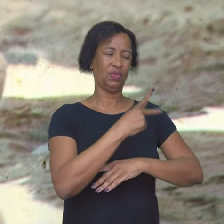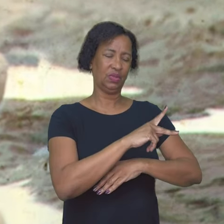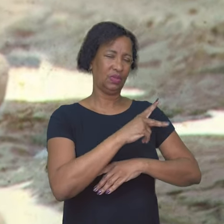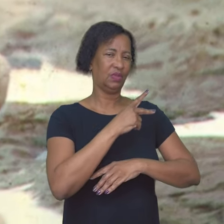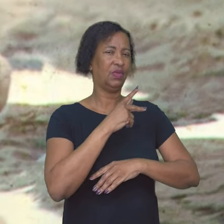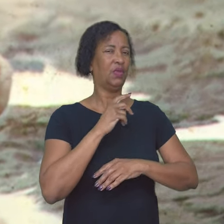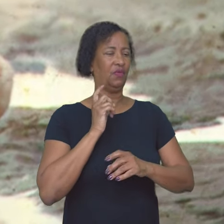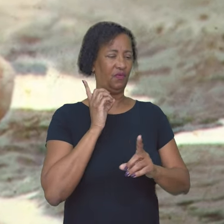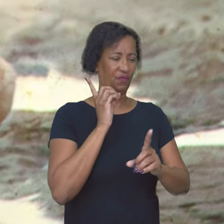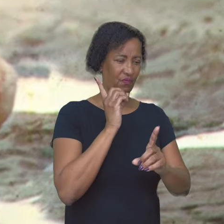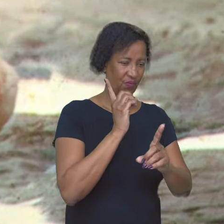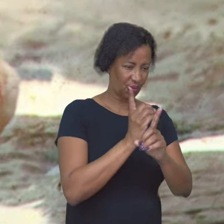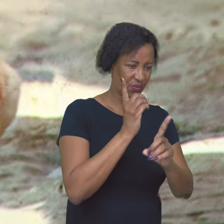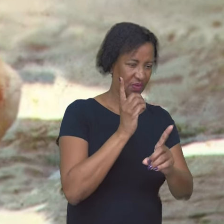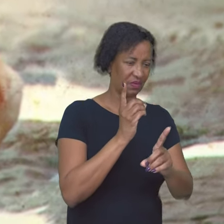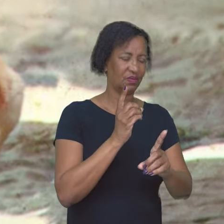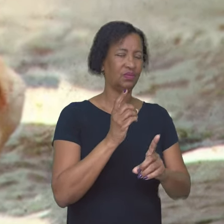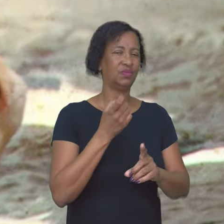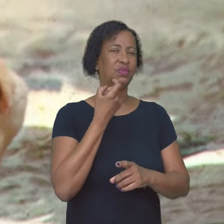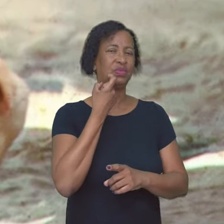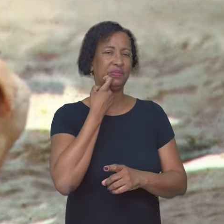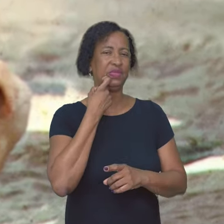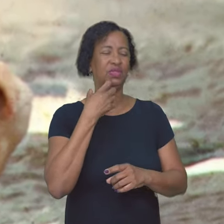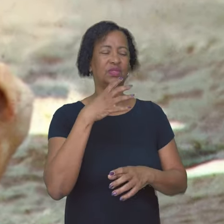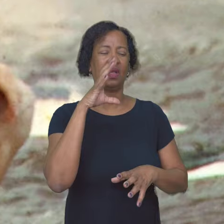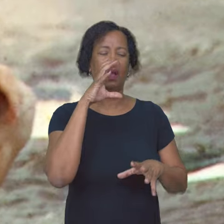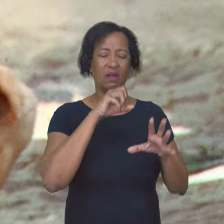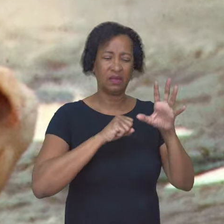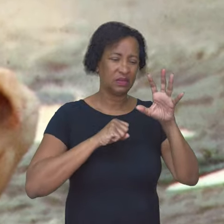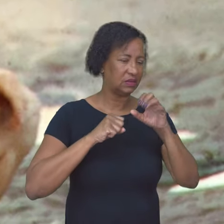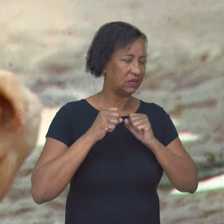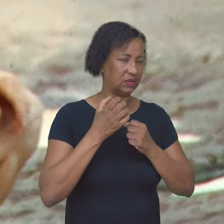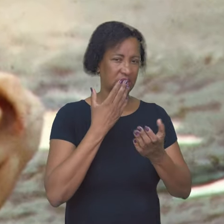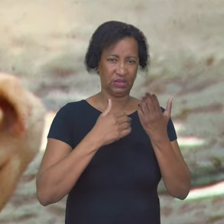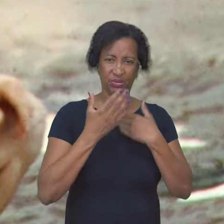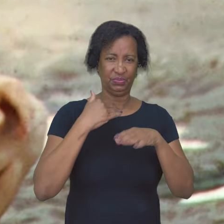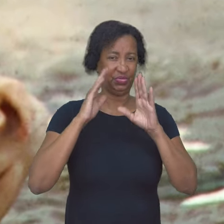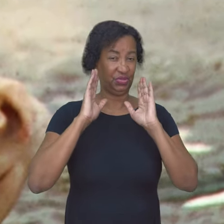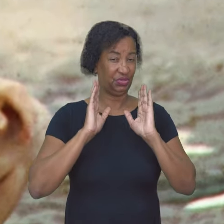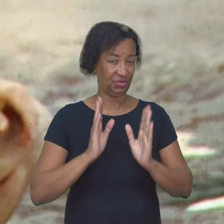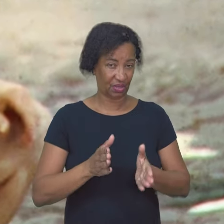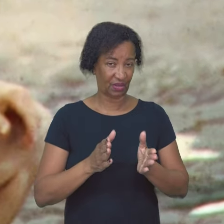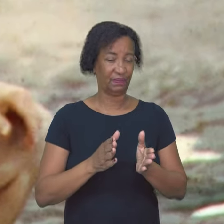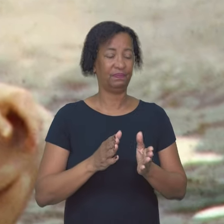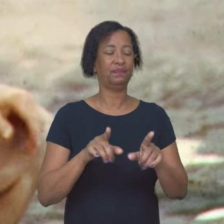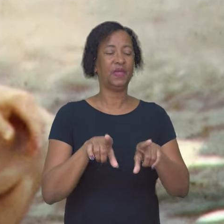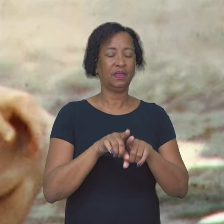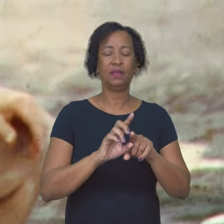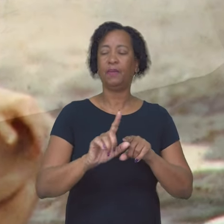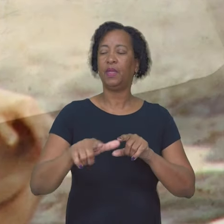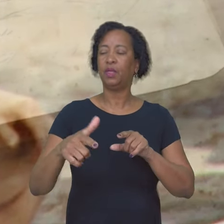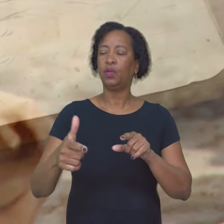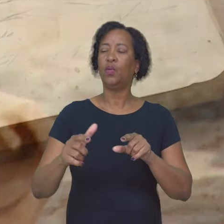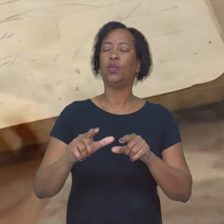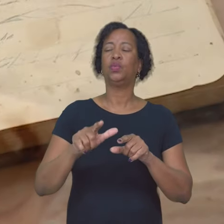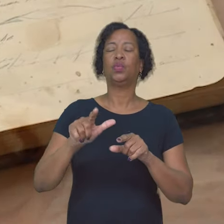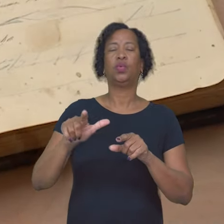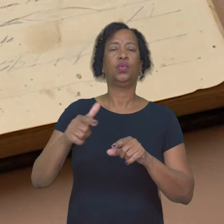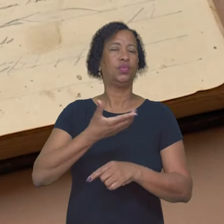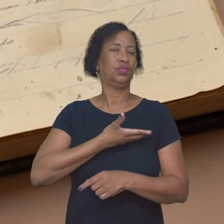grande parte já tinha sido devorado pelos peixes de busa também encont de